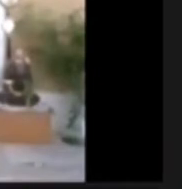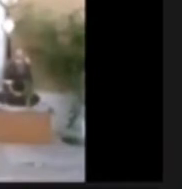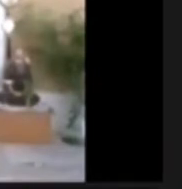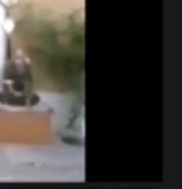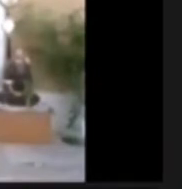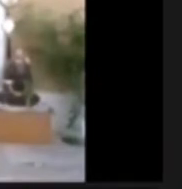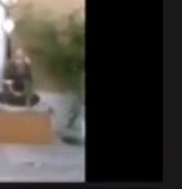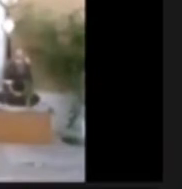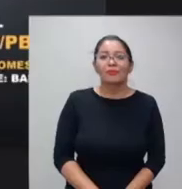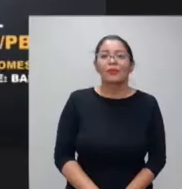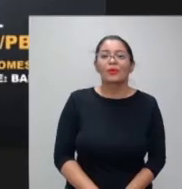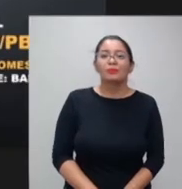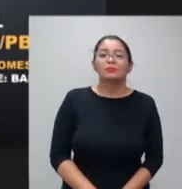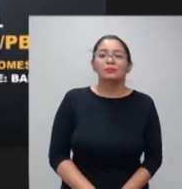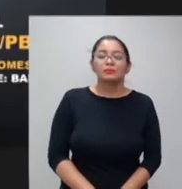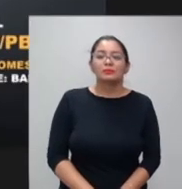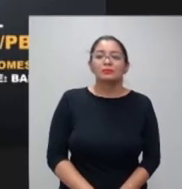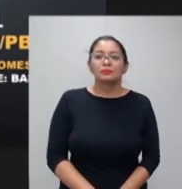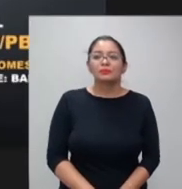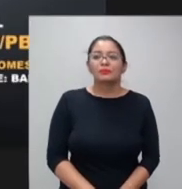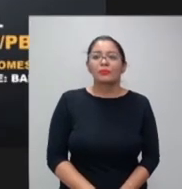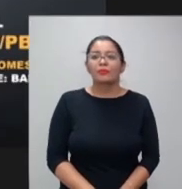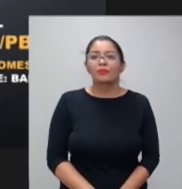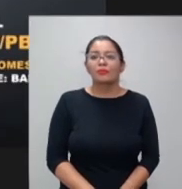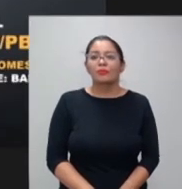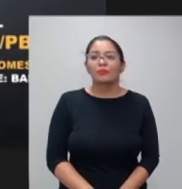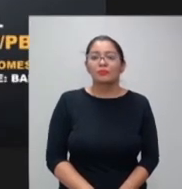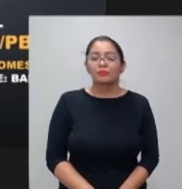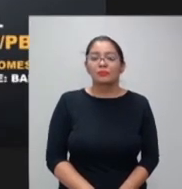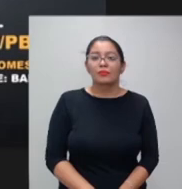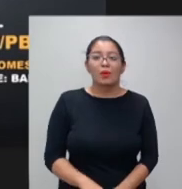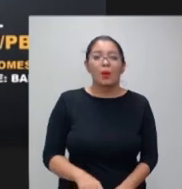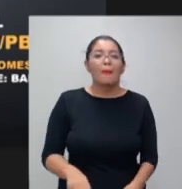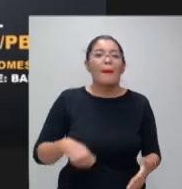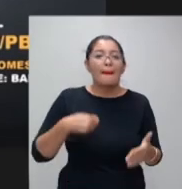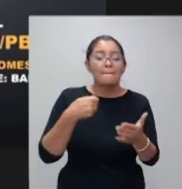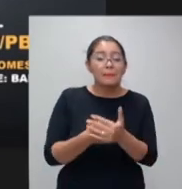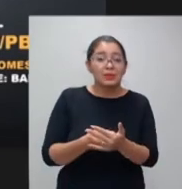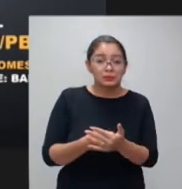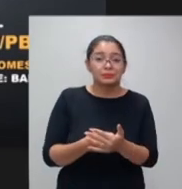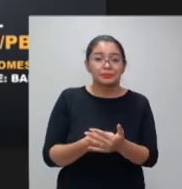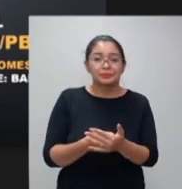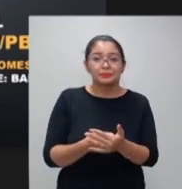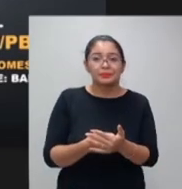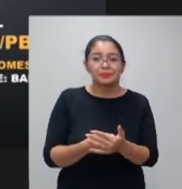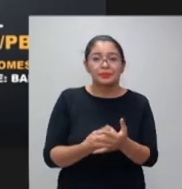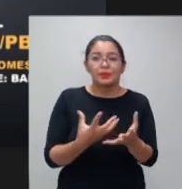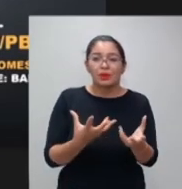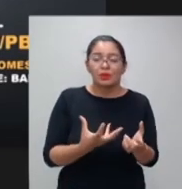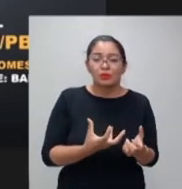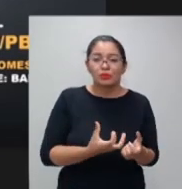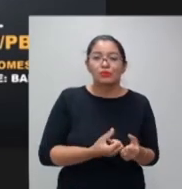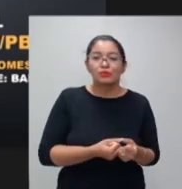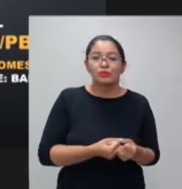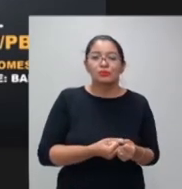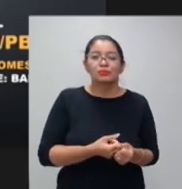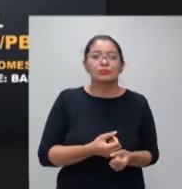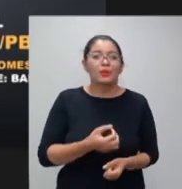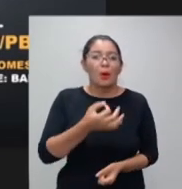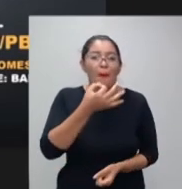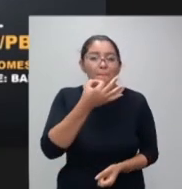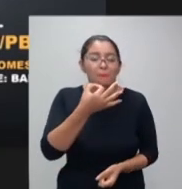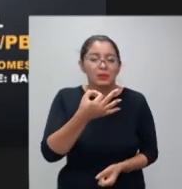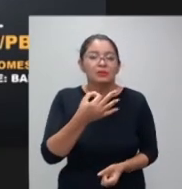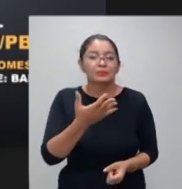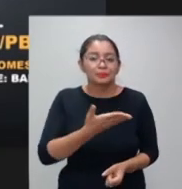relatora do Recurso Especial, explicou que o Código Civil de 2002 permite, na separação de bens, que o patrimônio permaneça sob a